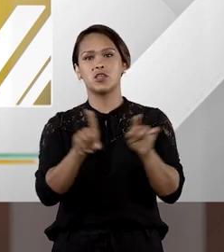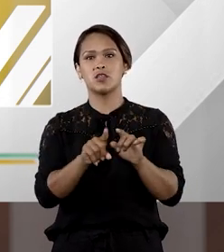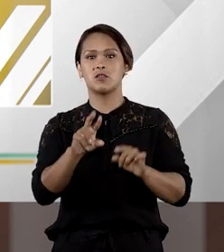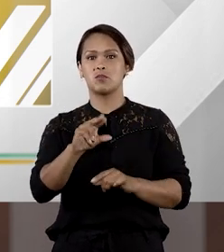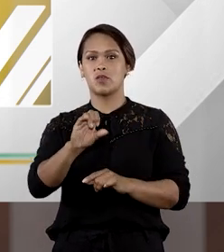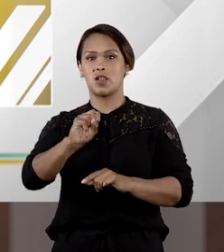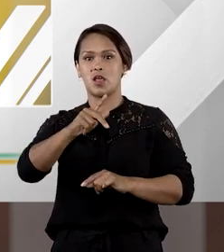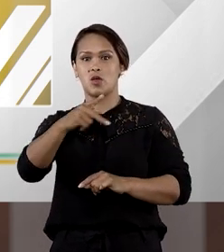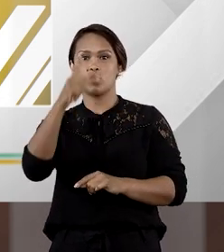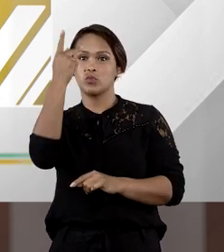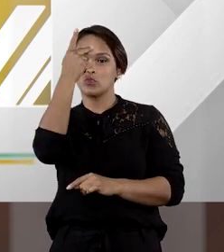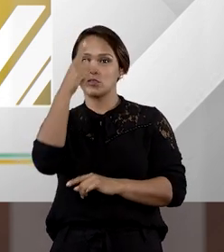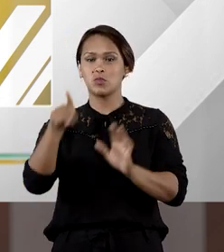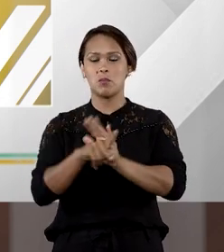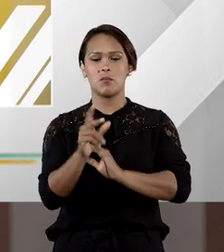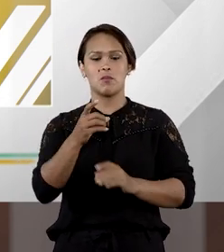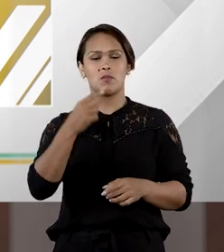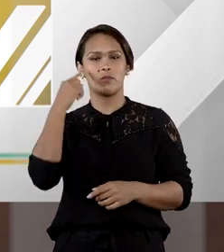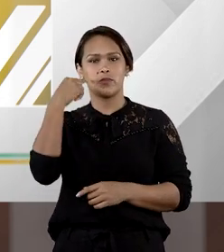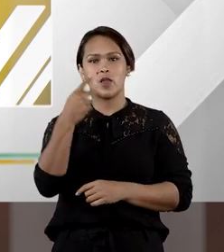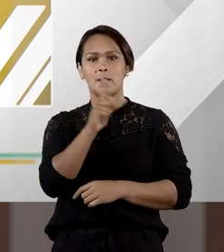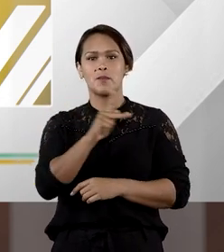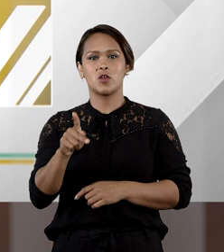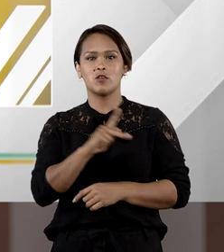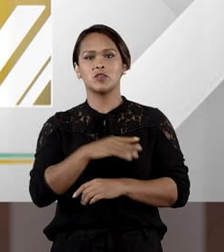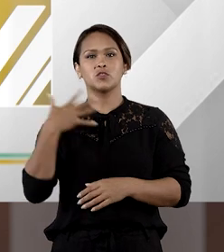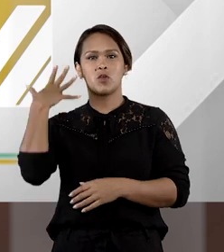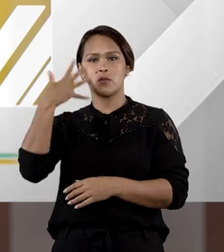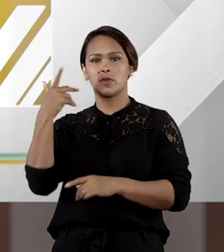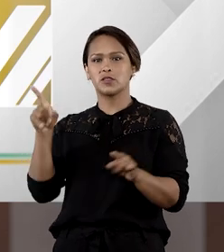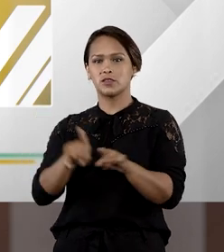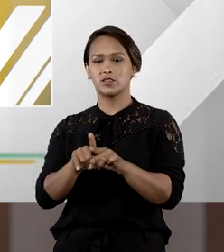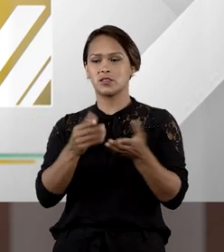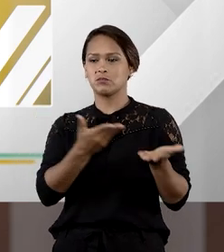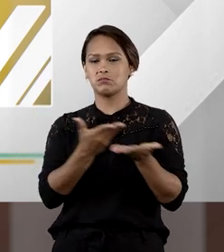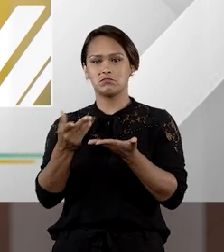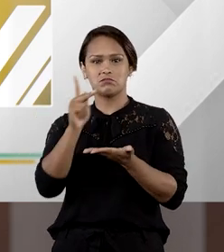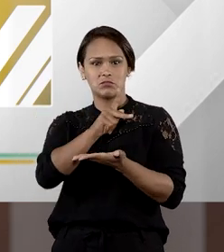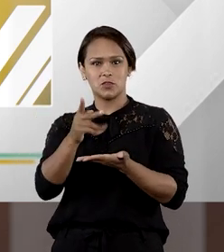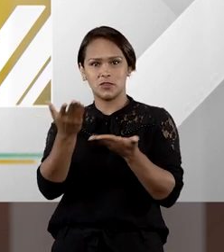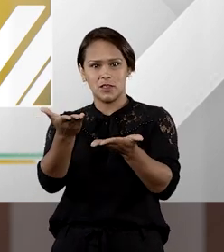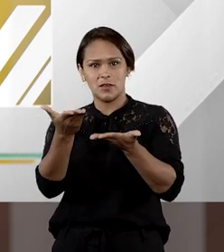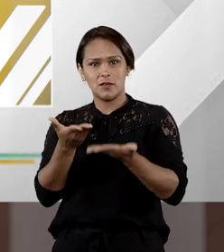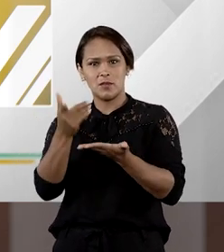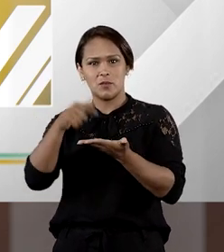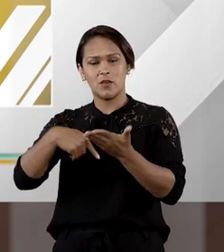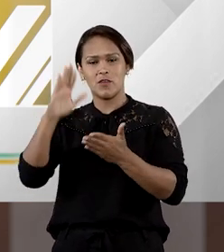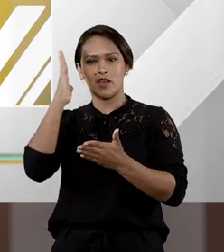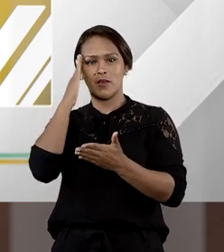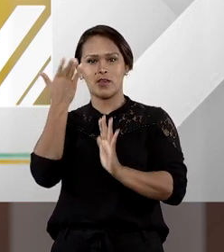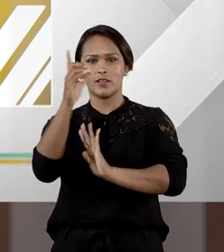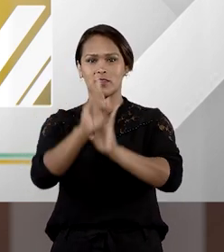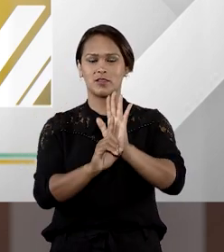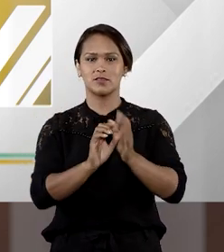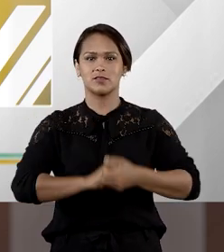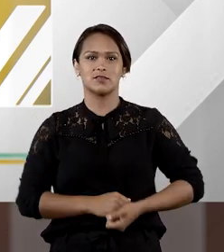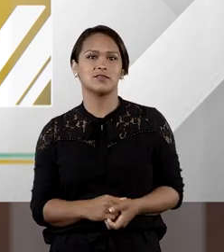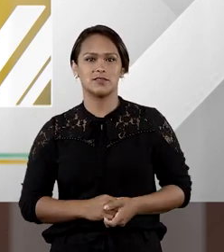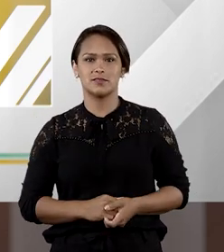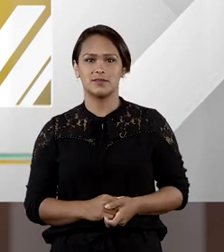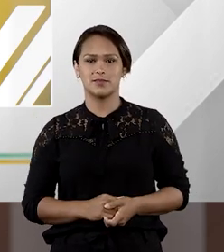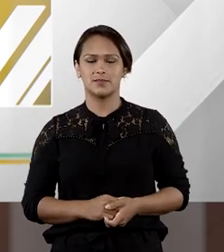USP, advogado, professor e parecerista. Professor Flávio Tartucci, seja muito bem-vindo ao Entender Direito.